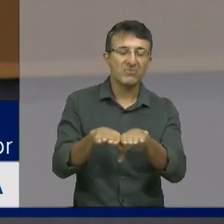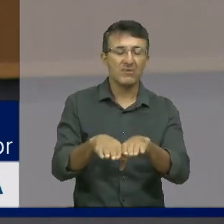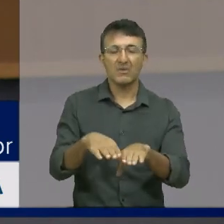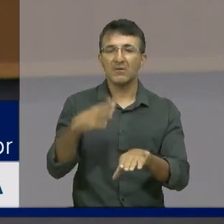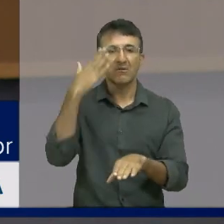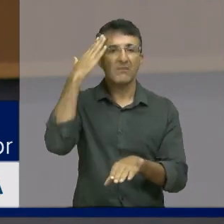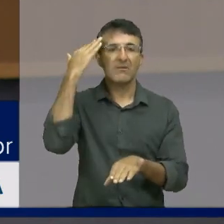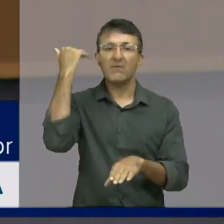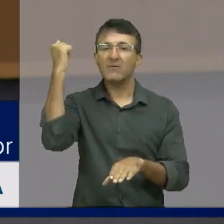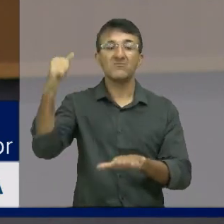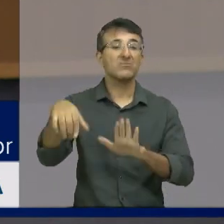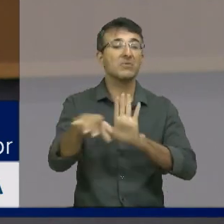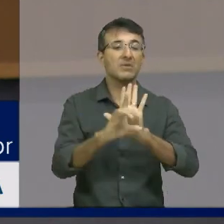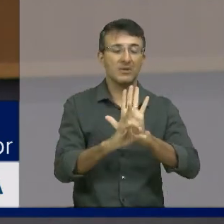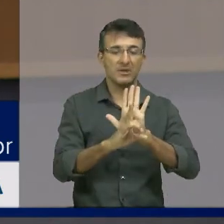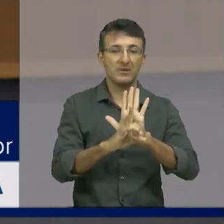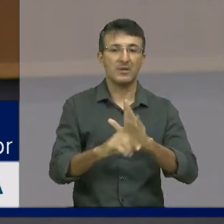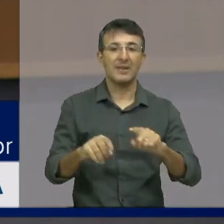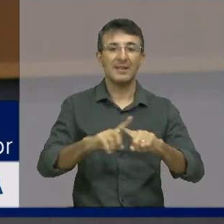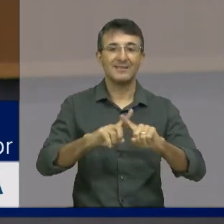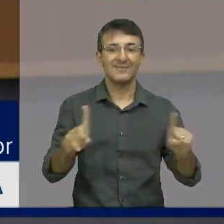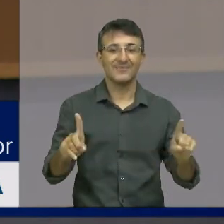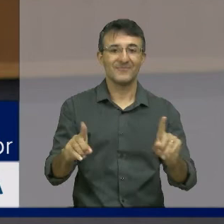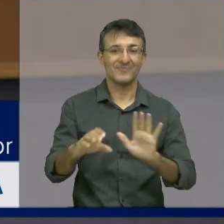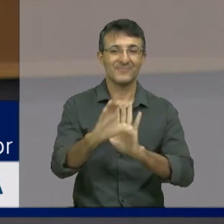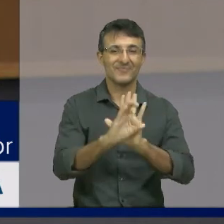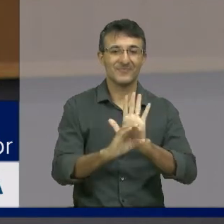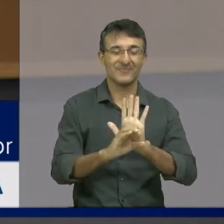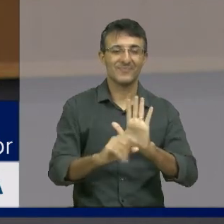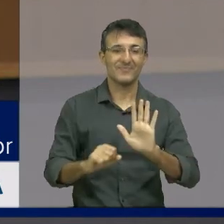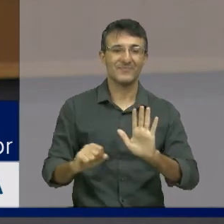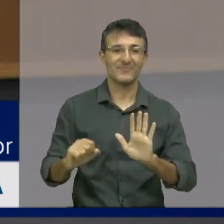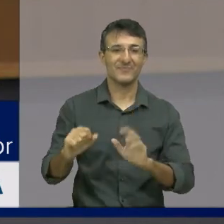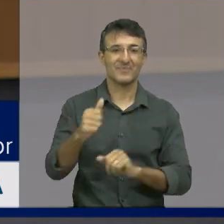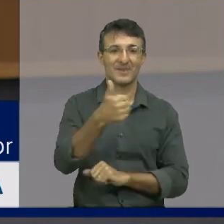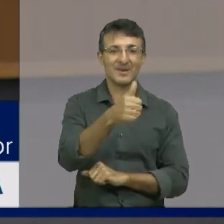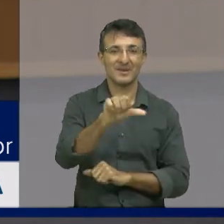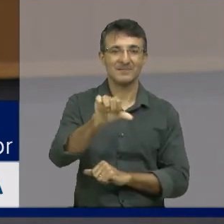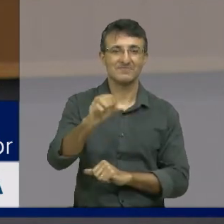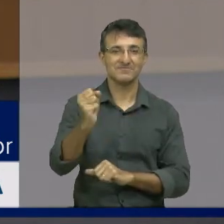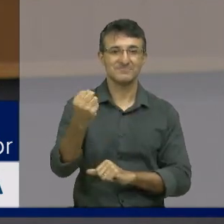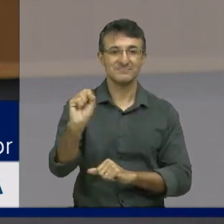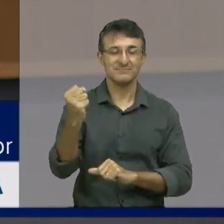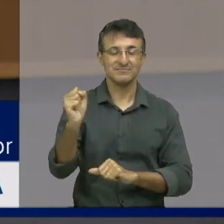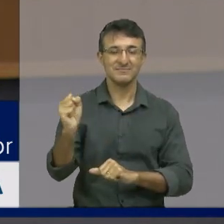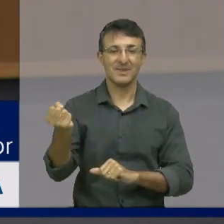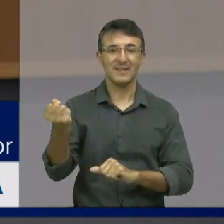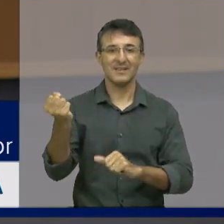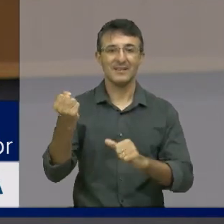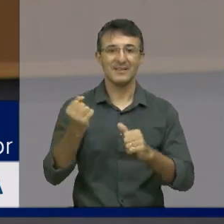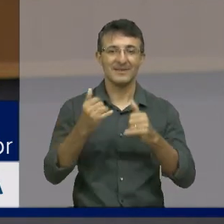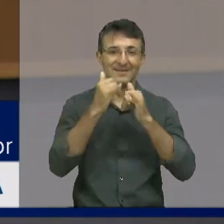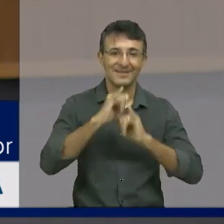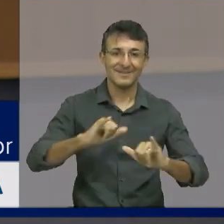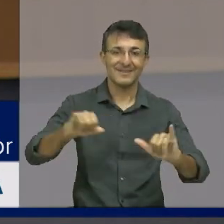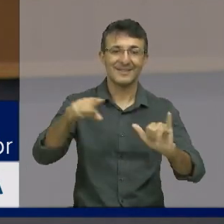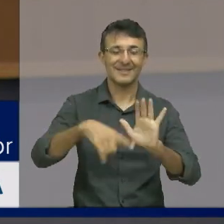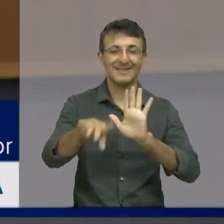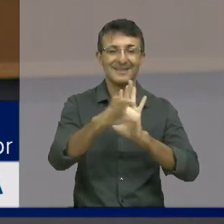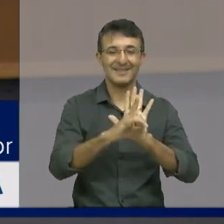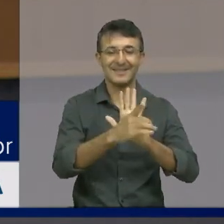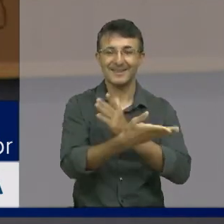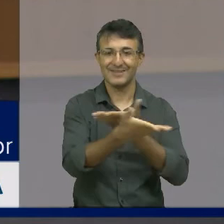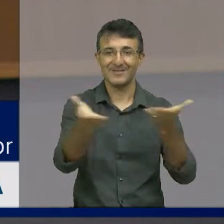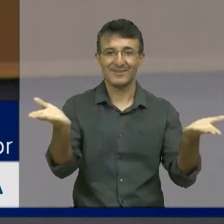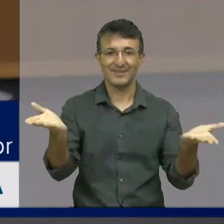são recursos importantes, porque muitos só sabem da multa quando vem já a decisão